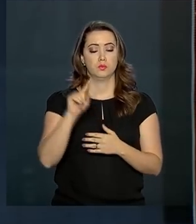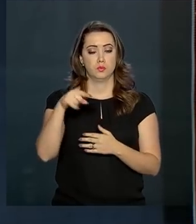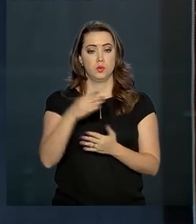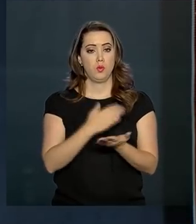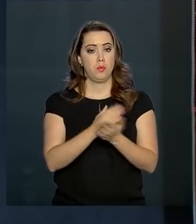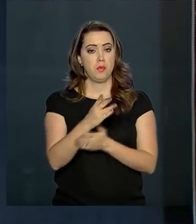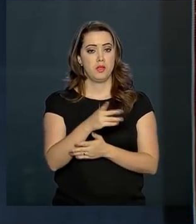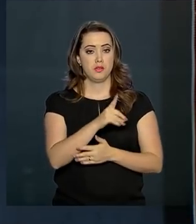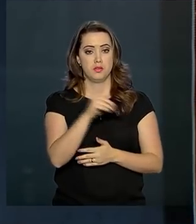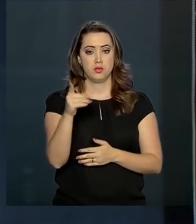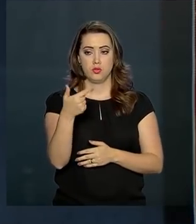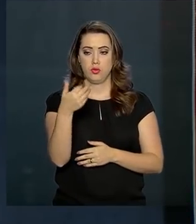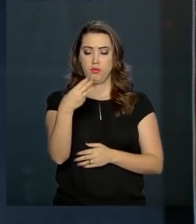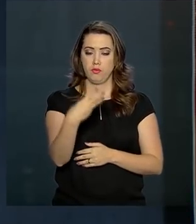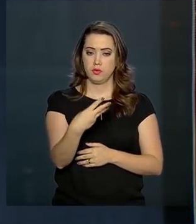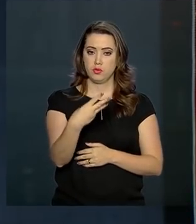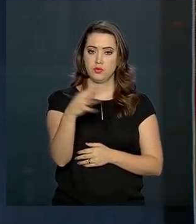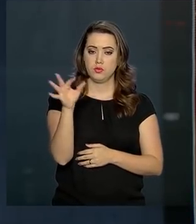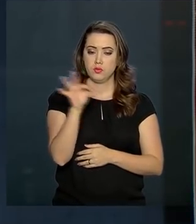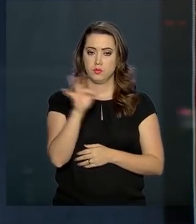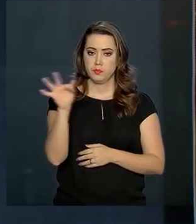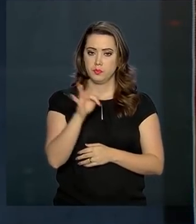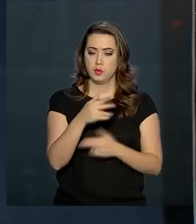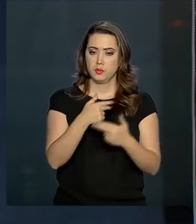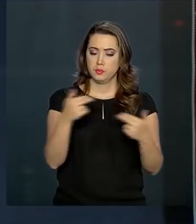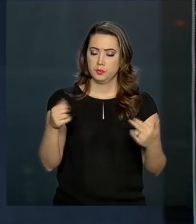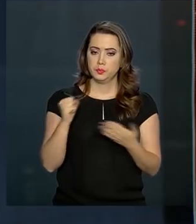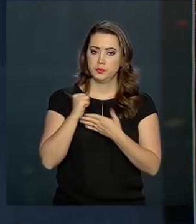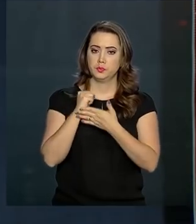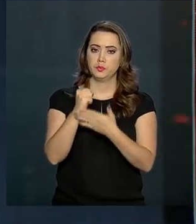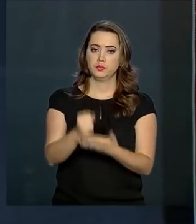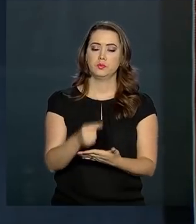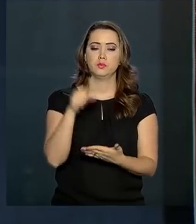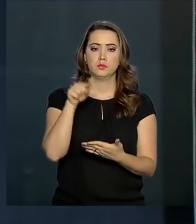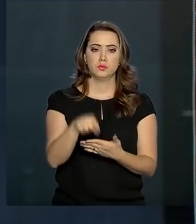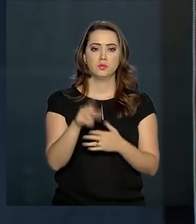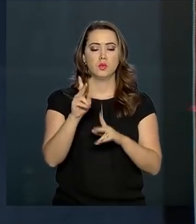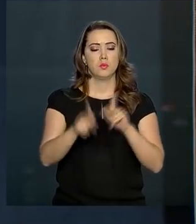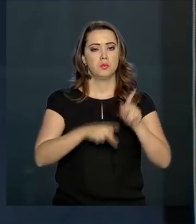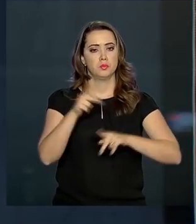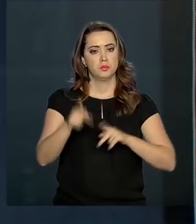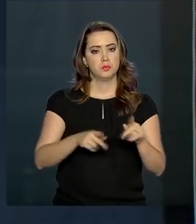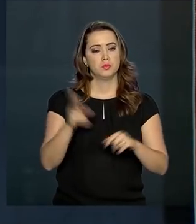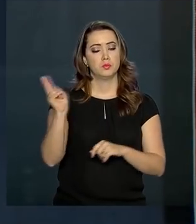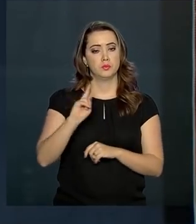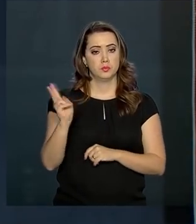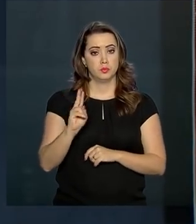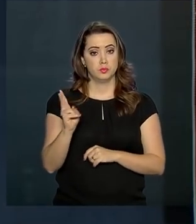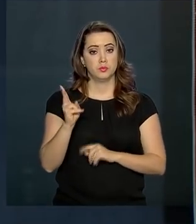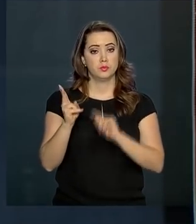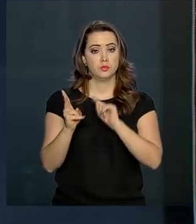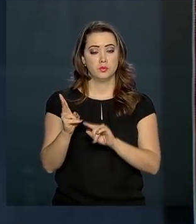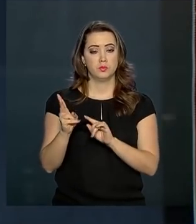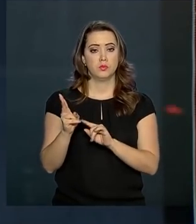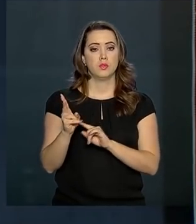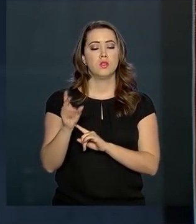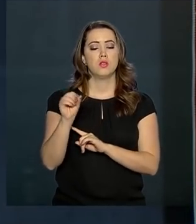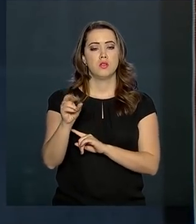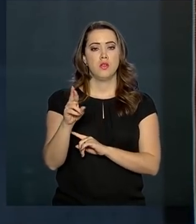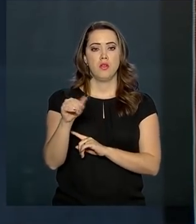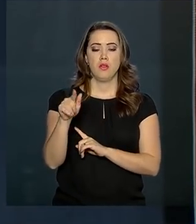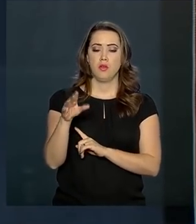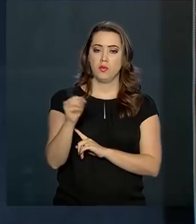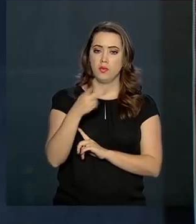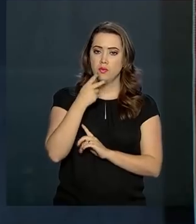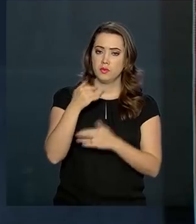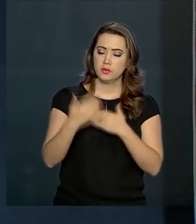dia 23 de fevereiro, esses produtos estarão disponíveis para o povo venezuelano. Segundo Rego Barros, tropas